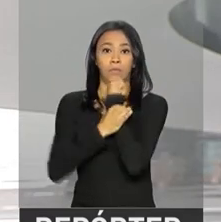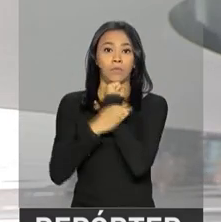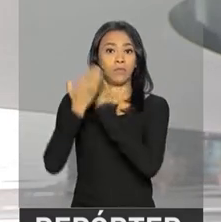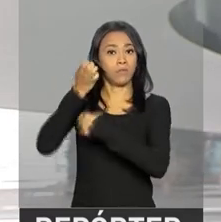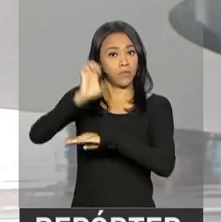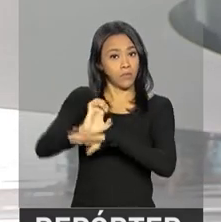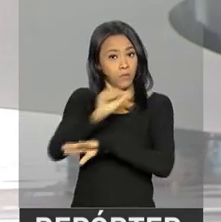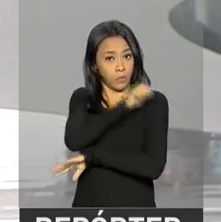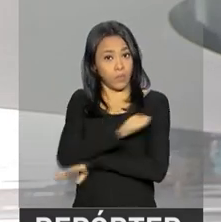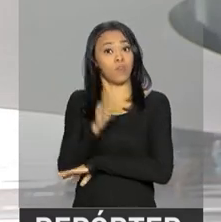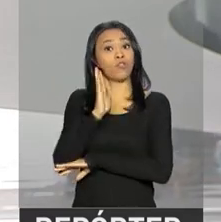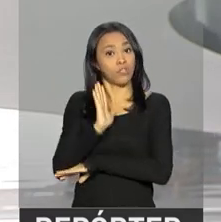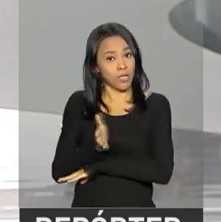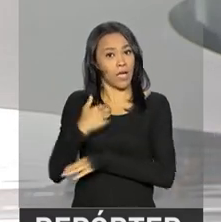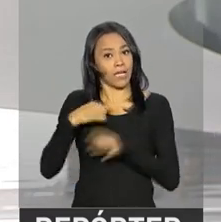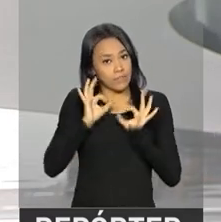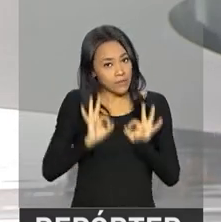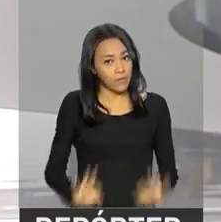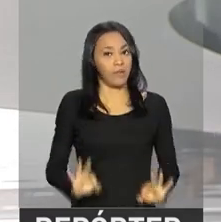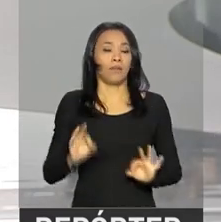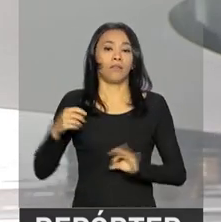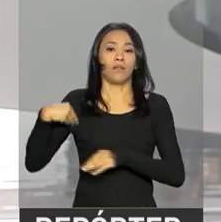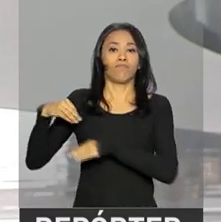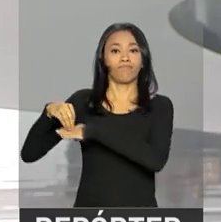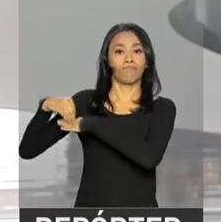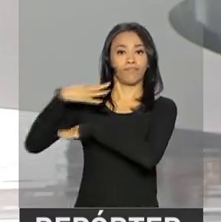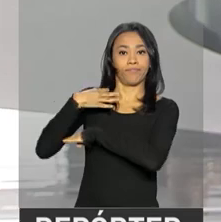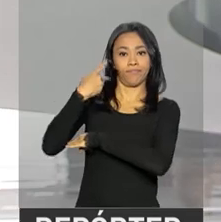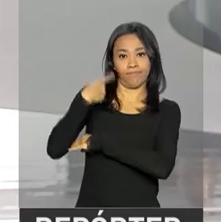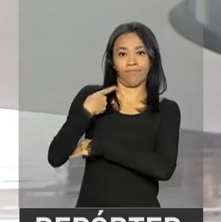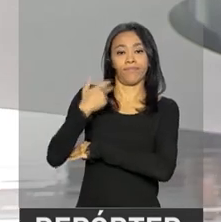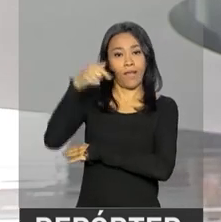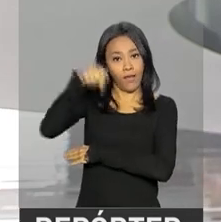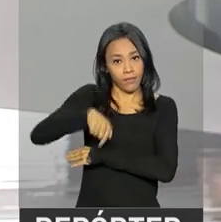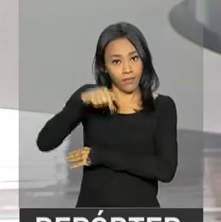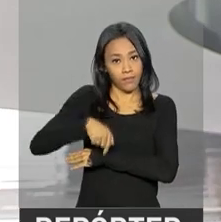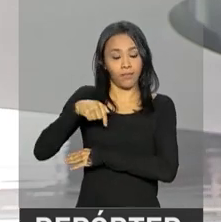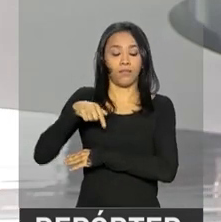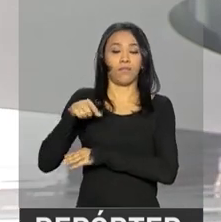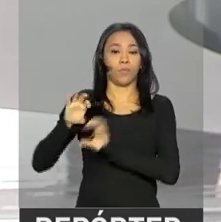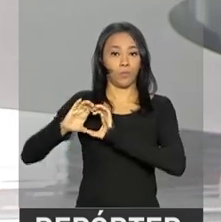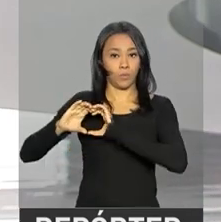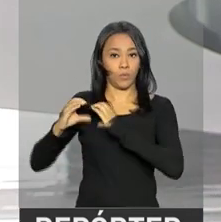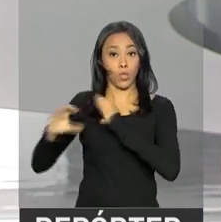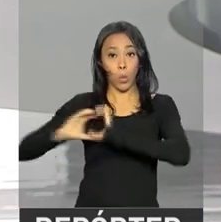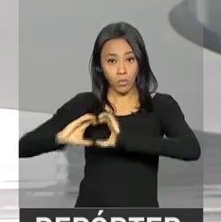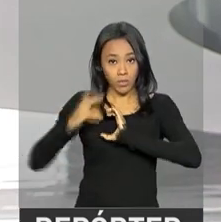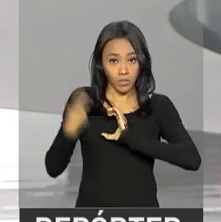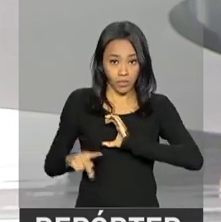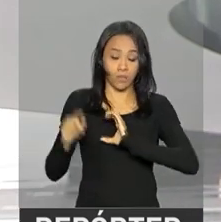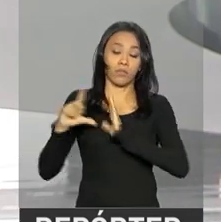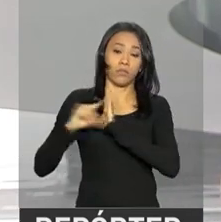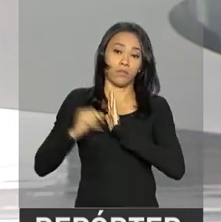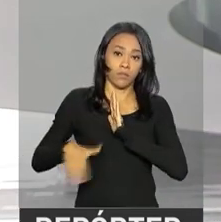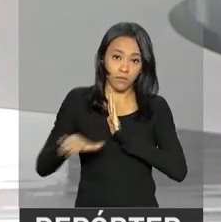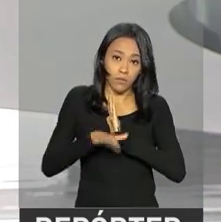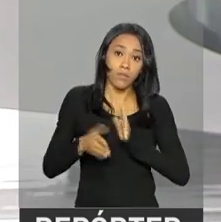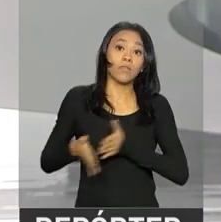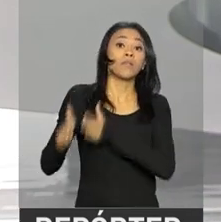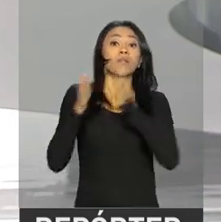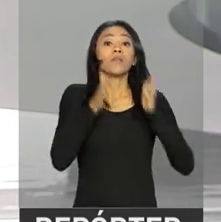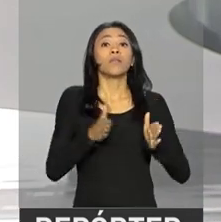Essa informação foi confirmada pela assessoria de imprensa aqui do Palácio do Planalto. O Ministério da Justiça informou